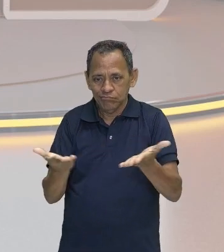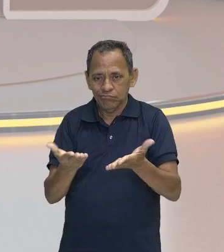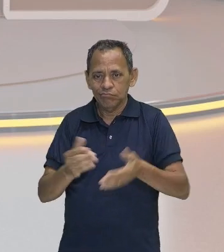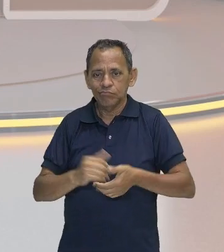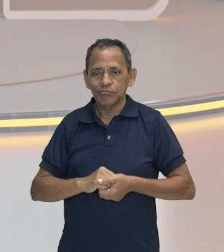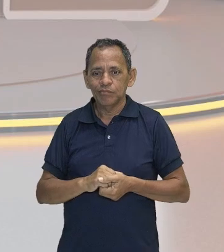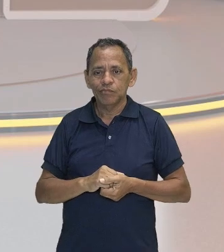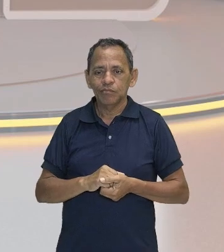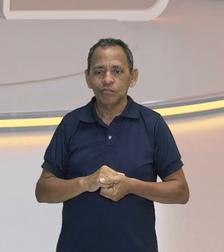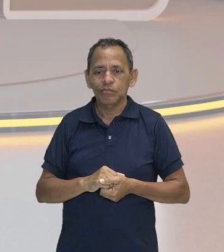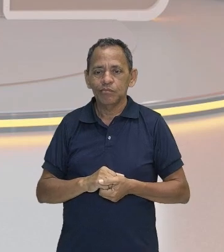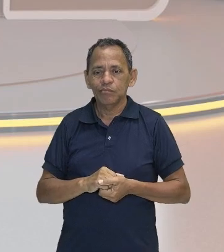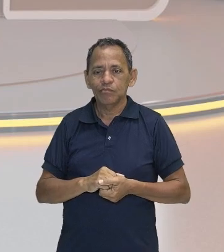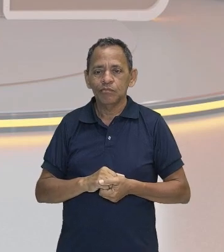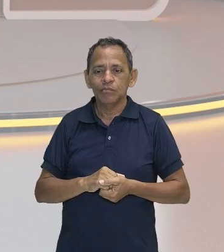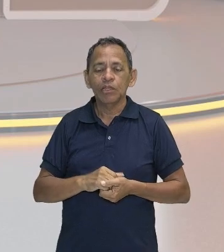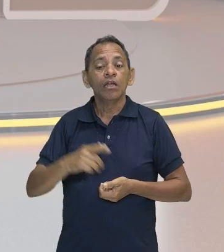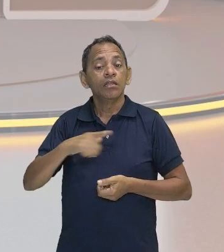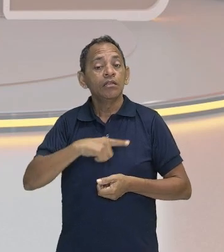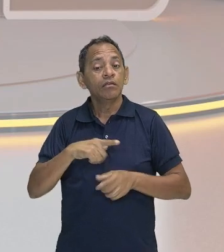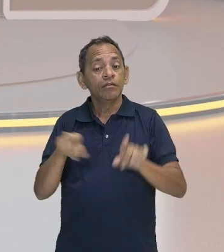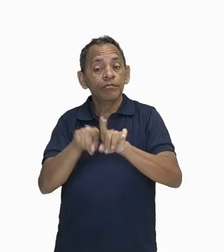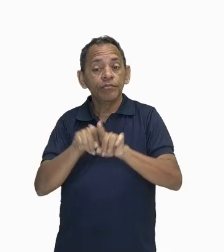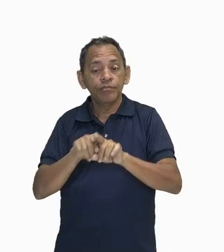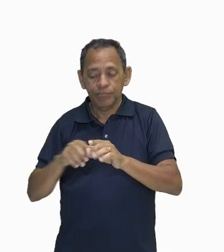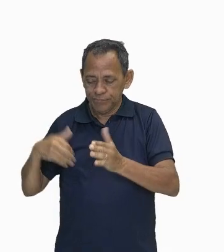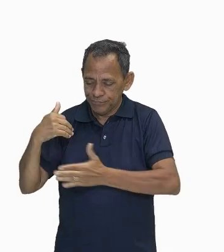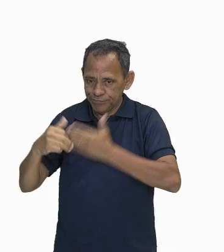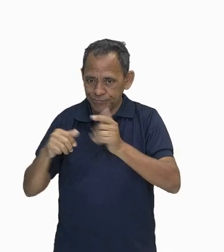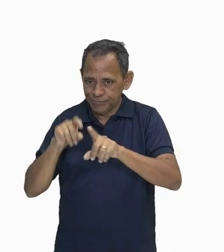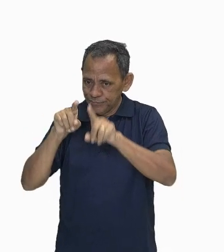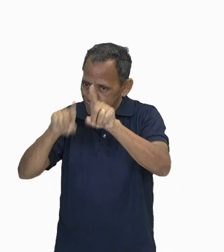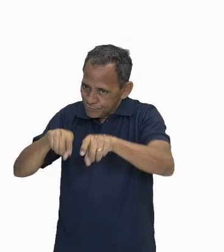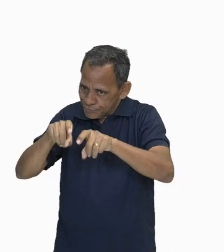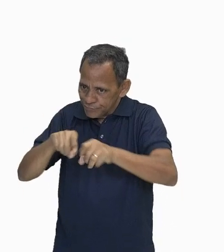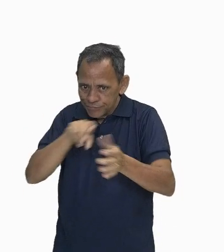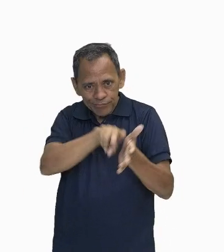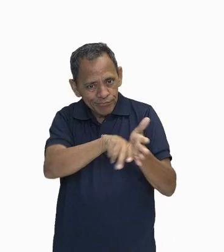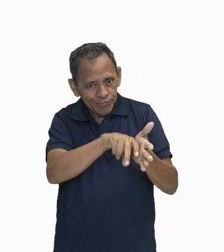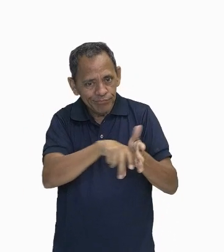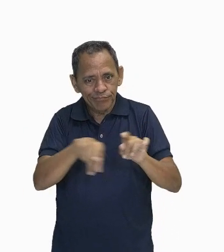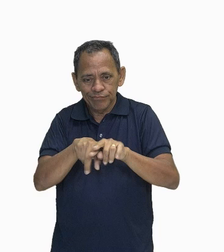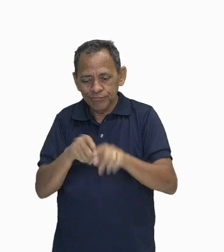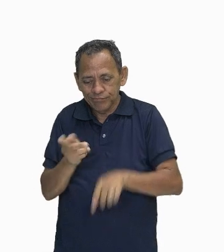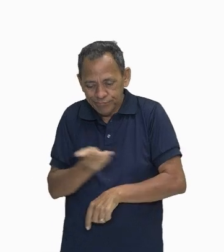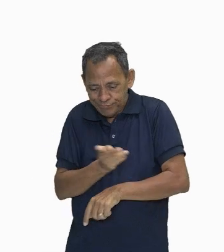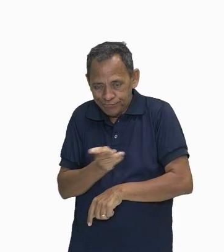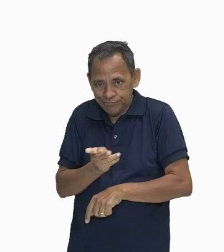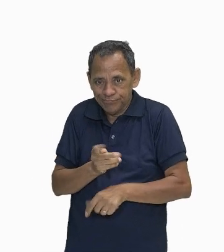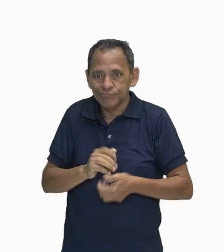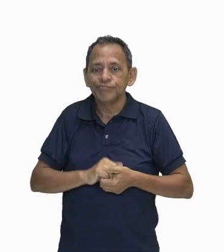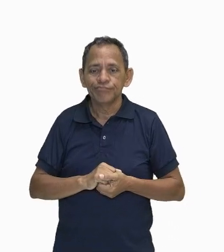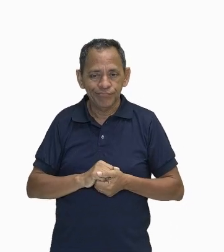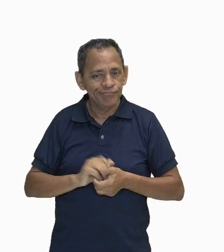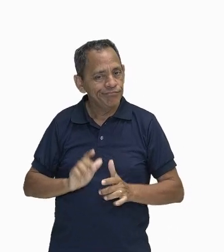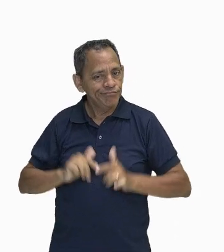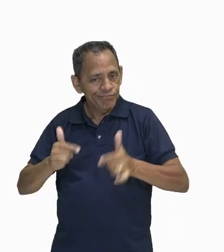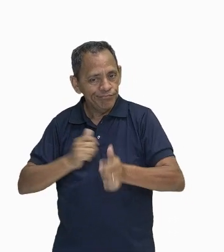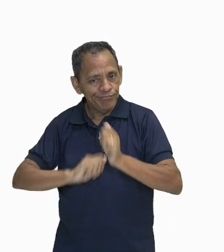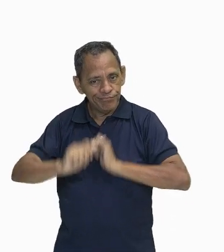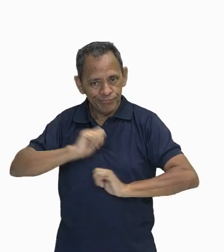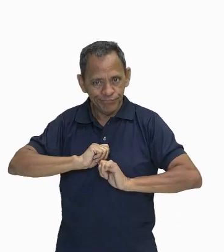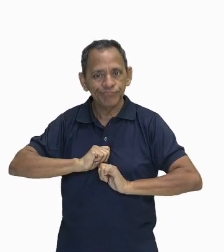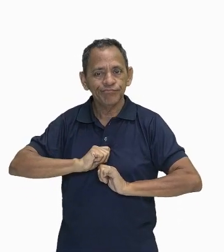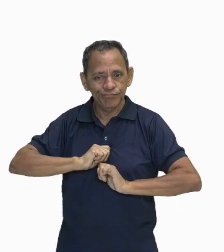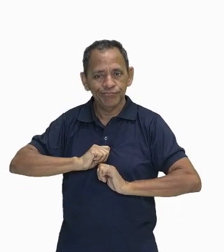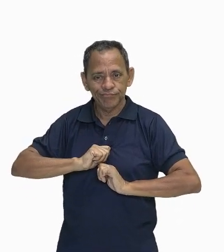E aí nós temos o desenvolvimento da agricultura e da pecuária, Então, nós temos essas duas atividades econômicas